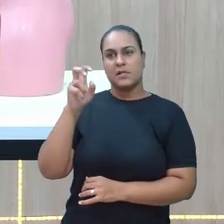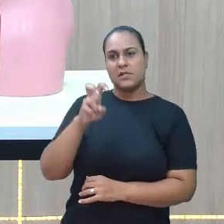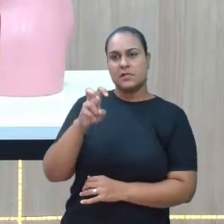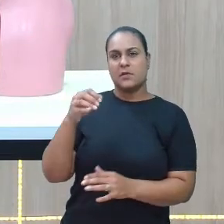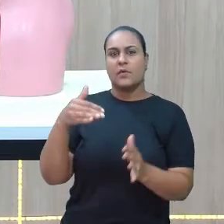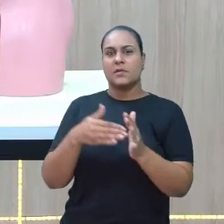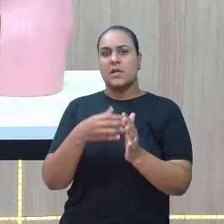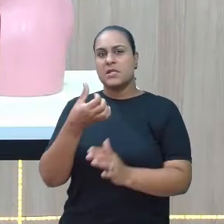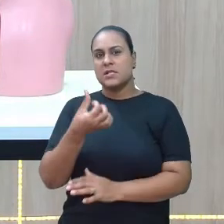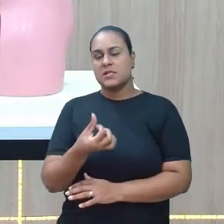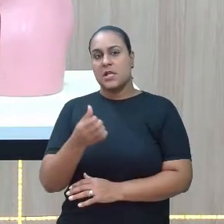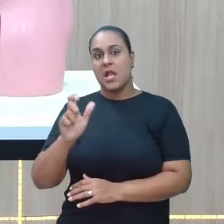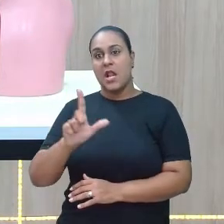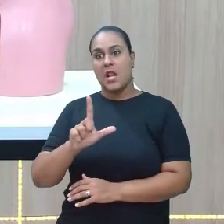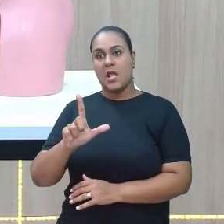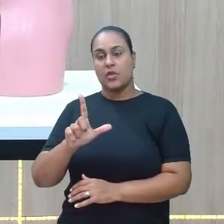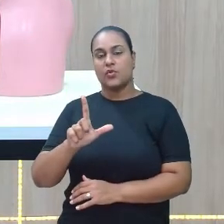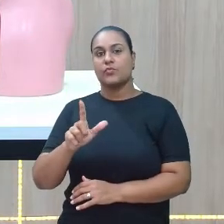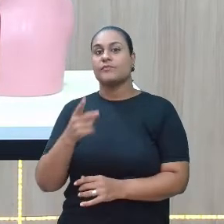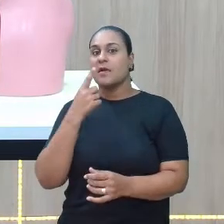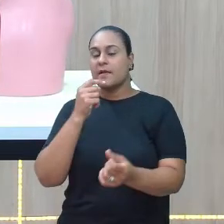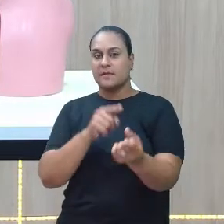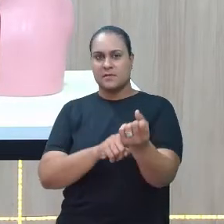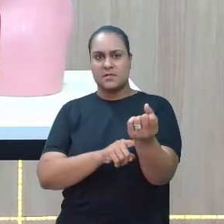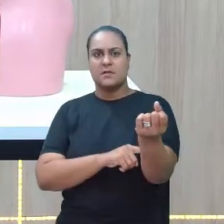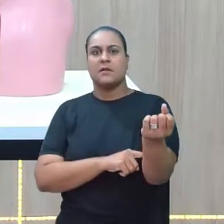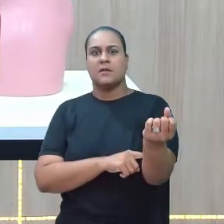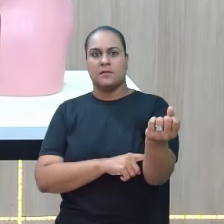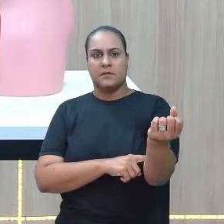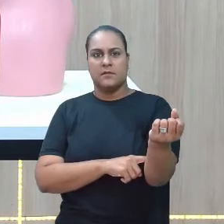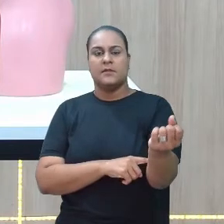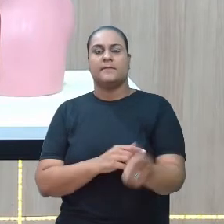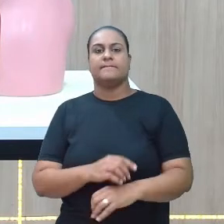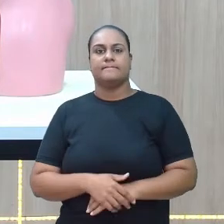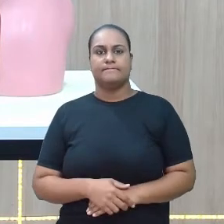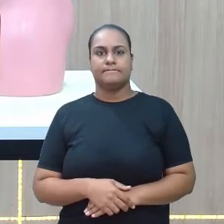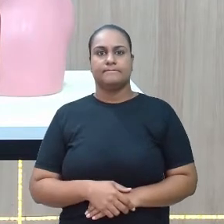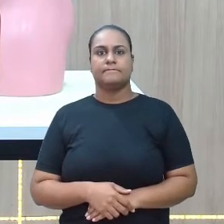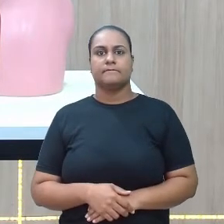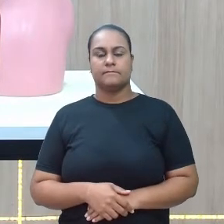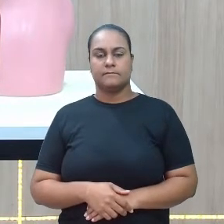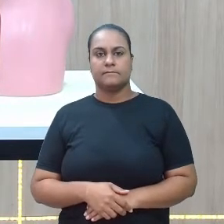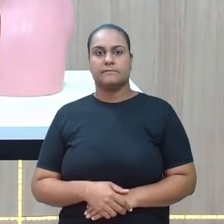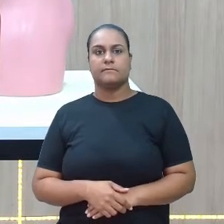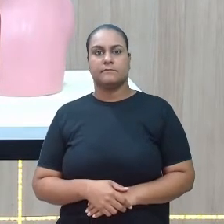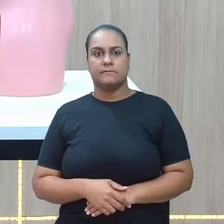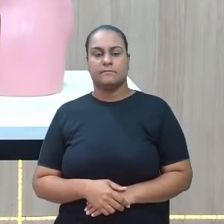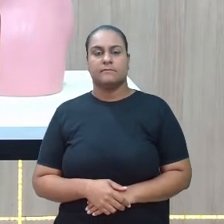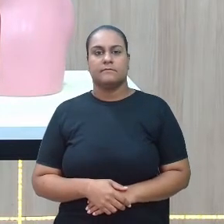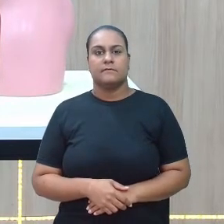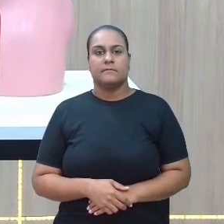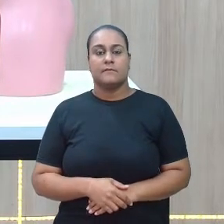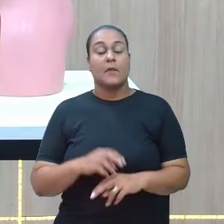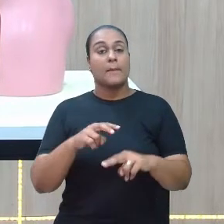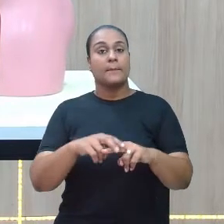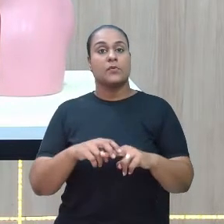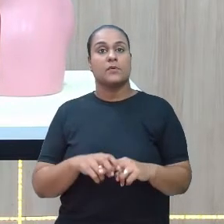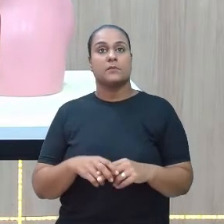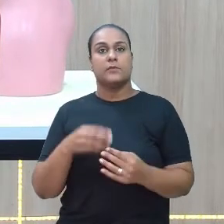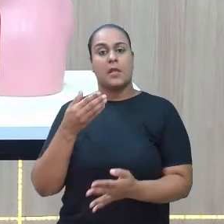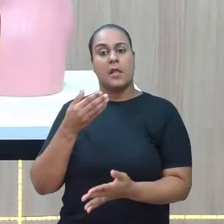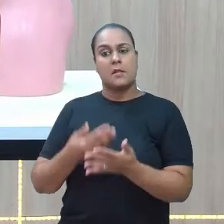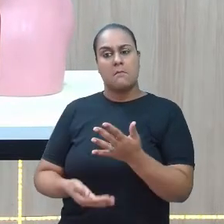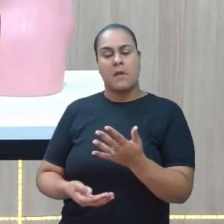6 litros de sangue. 5 a 6 litros no nosso corpo nós temos em média. Por isso, quando